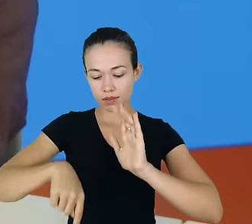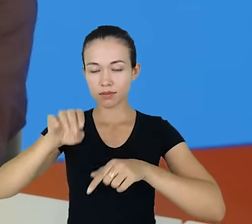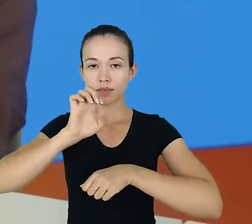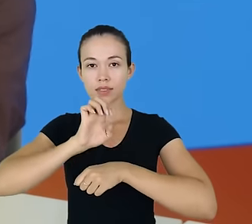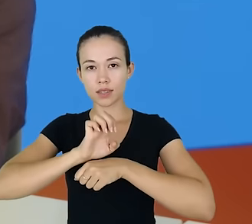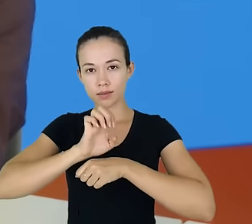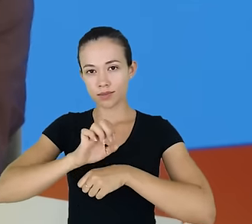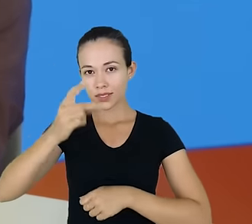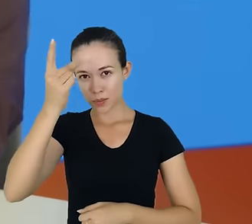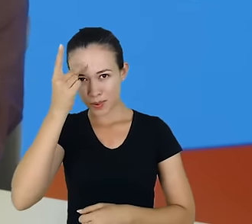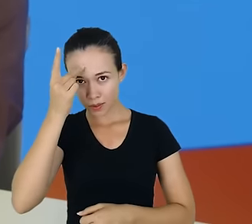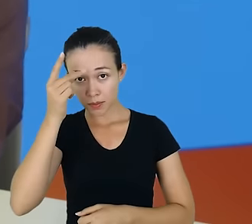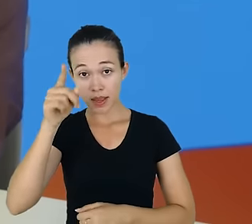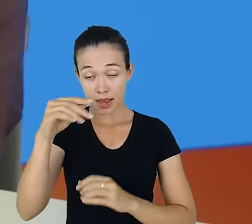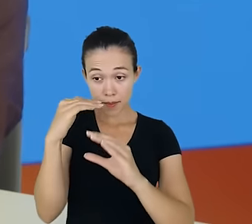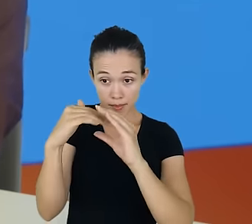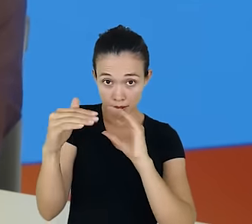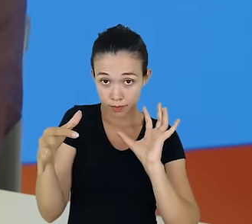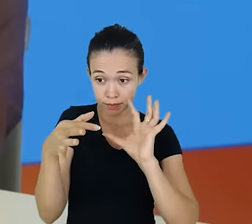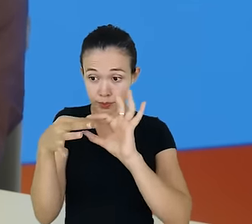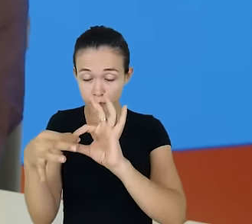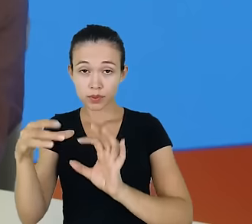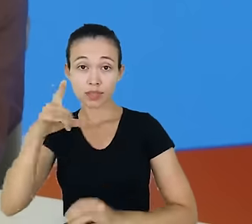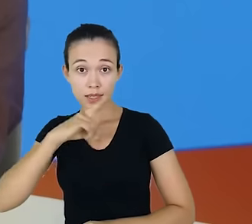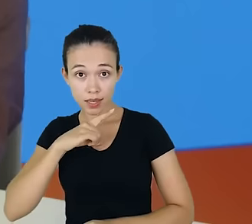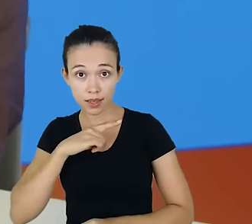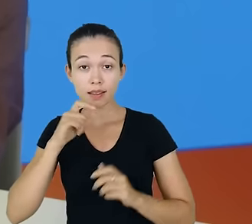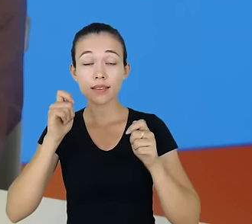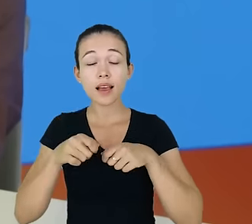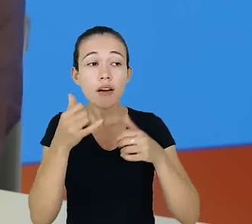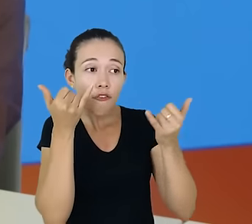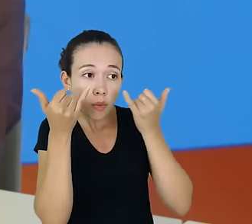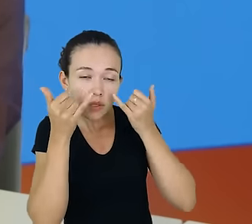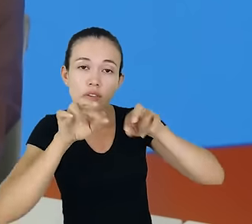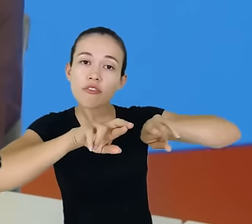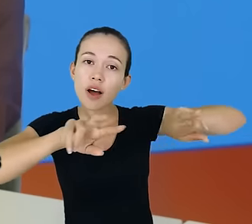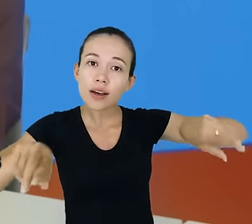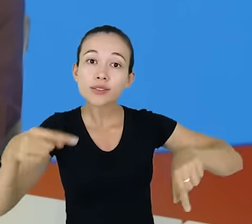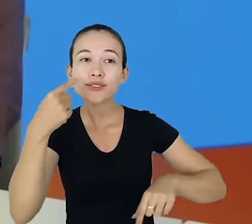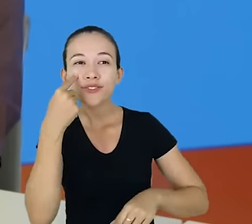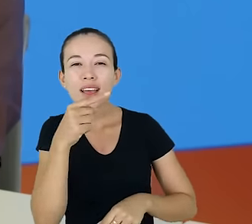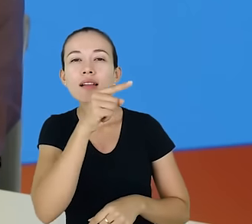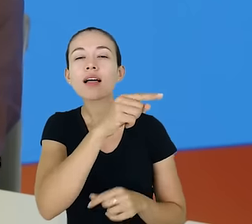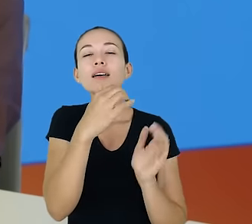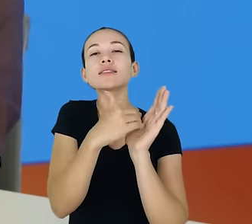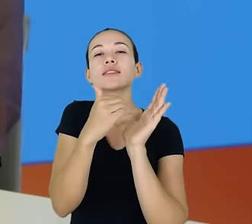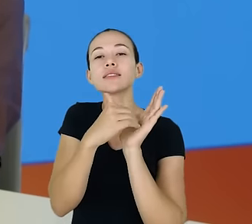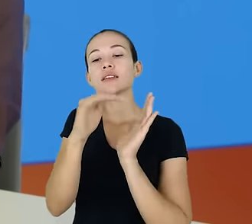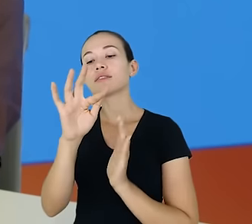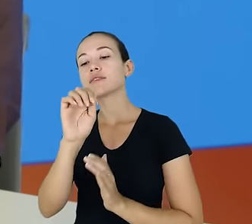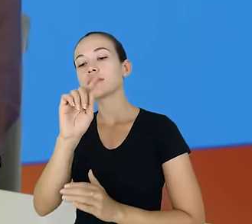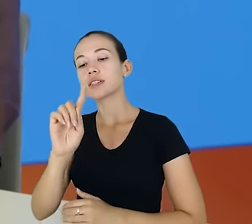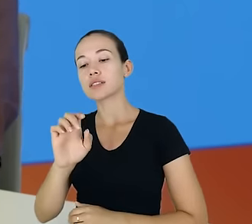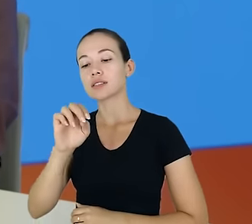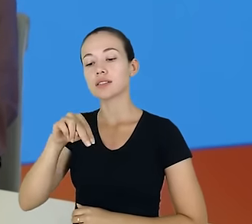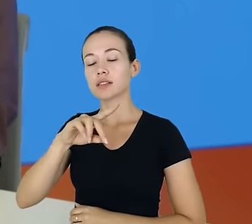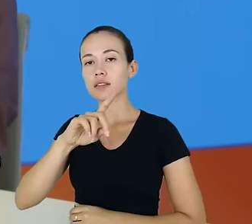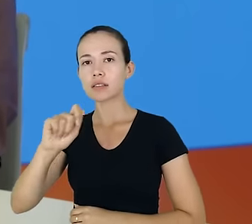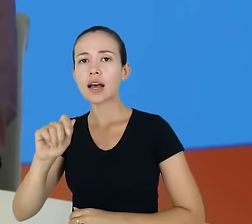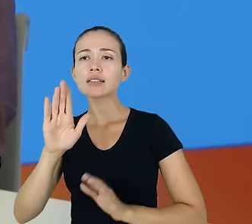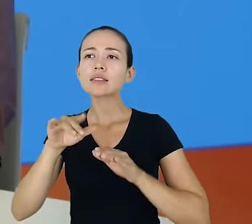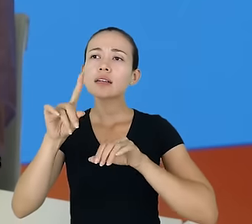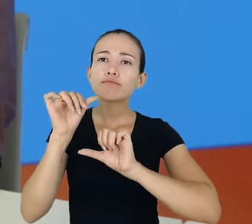ele consegue ter acesso às informações que a secretaria da fazenda porventura possa trazer em termos de